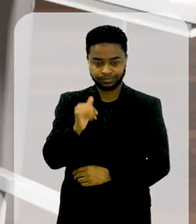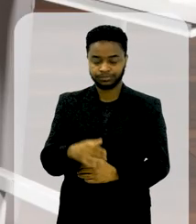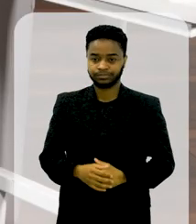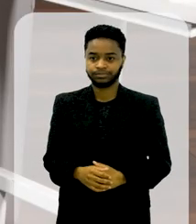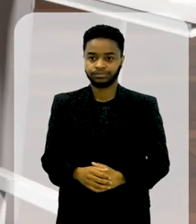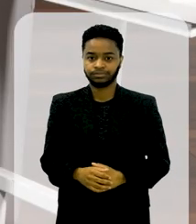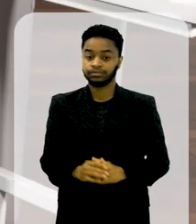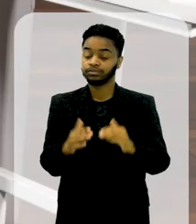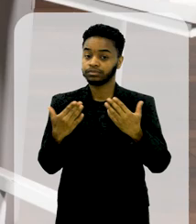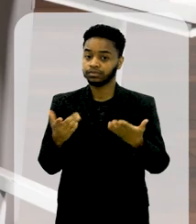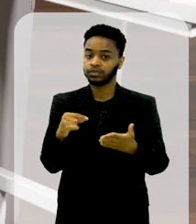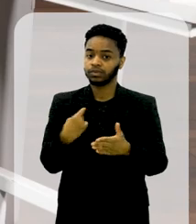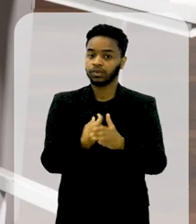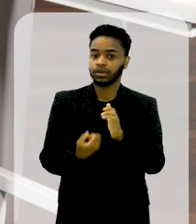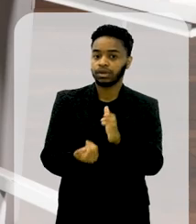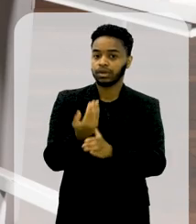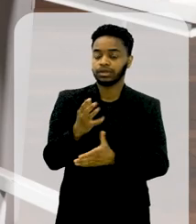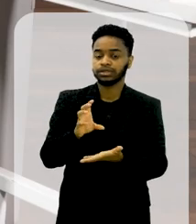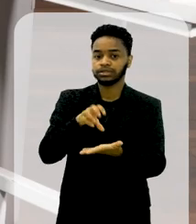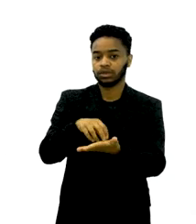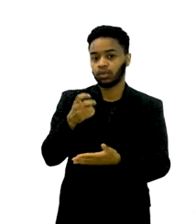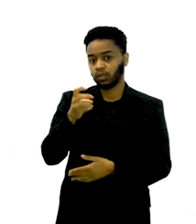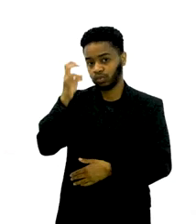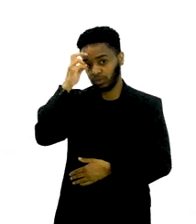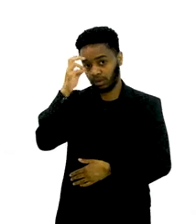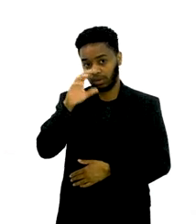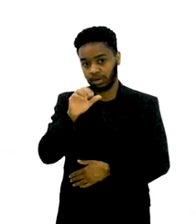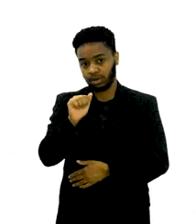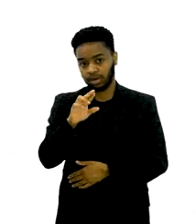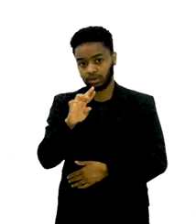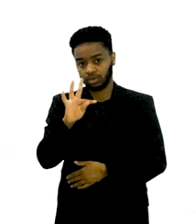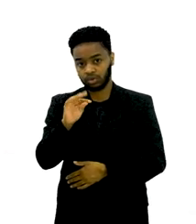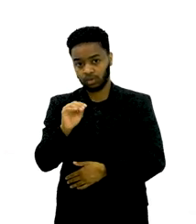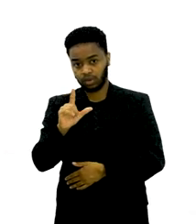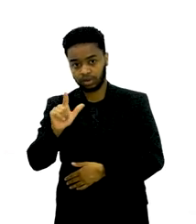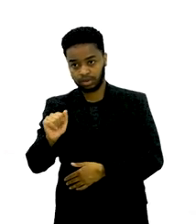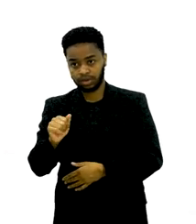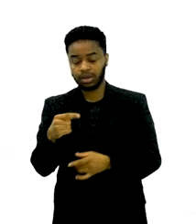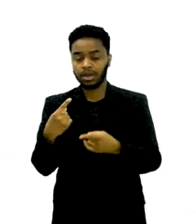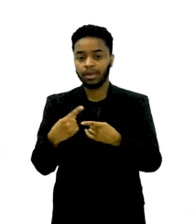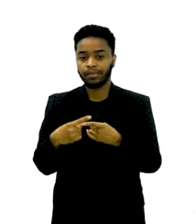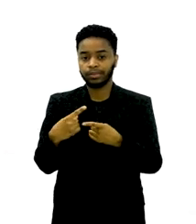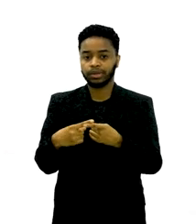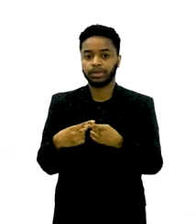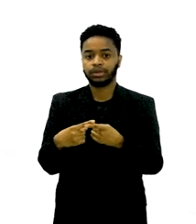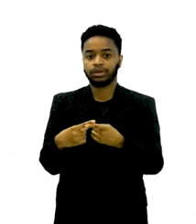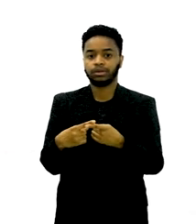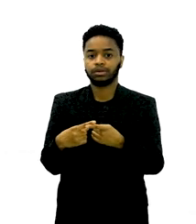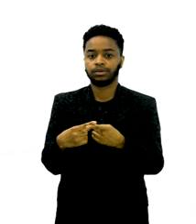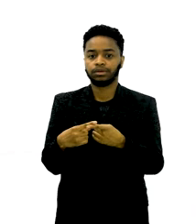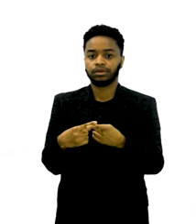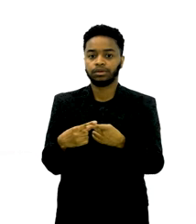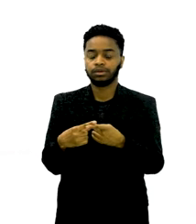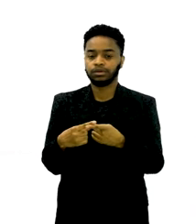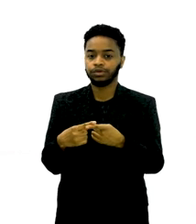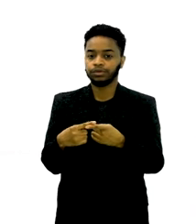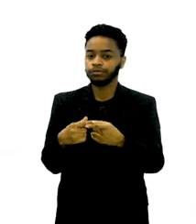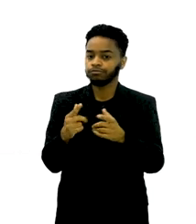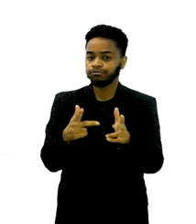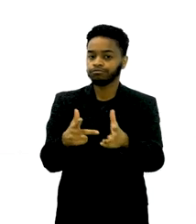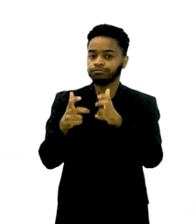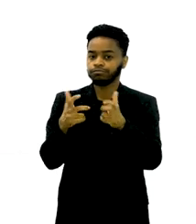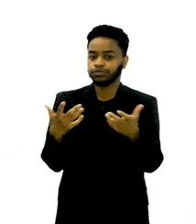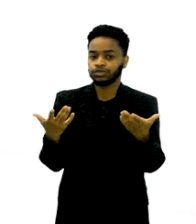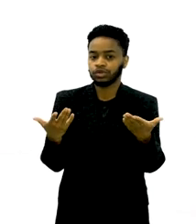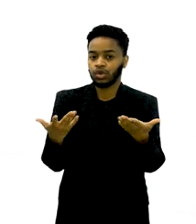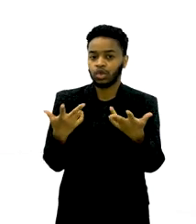aí criamos o Centro Cultural Cartola eh já na Perspectiva né de desse como